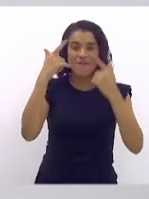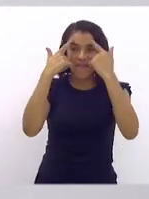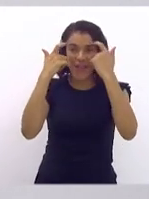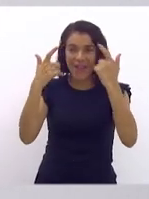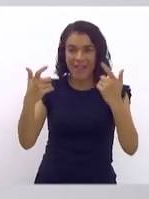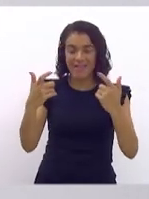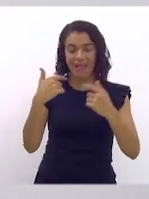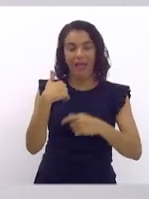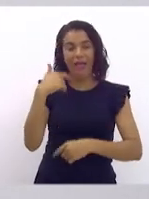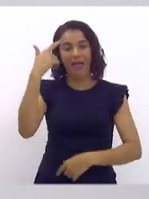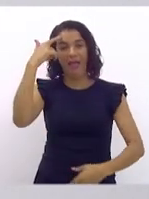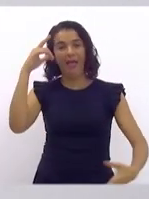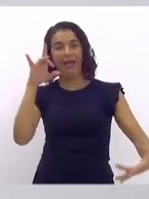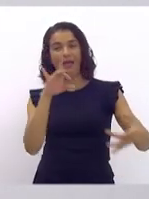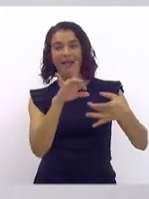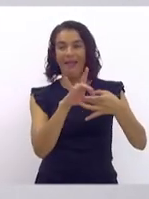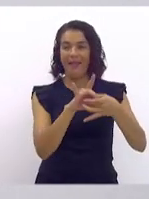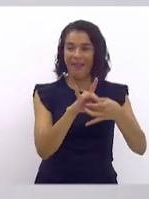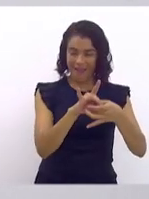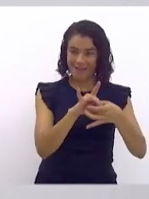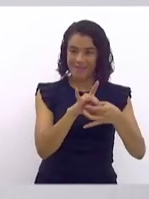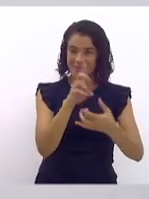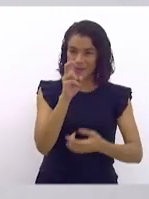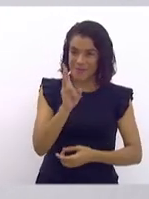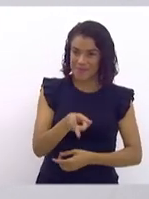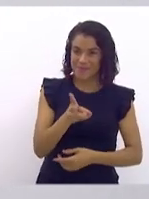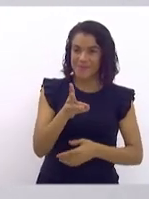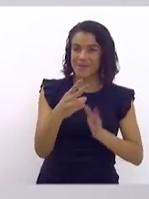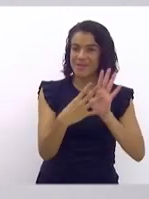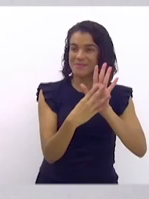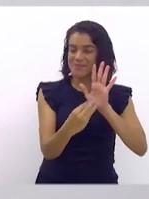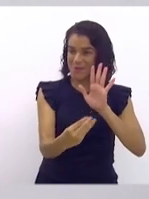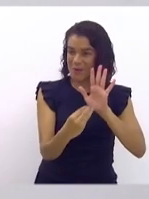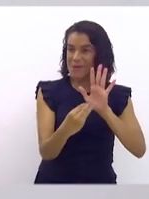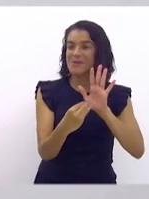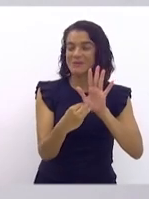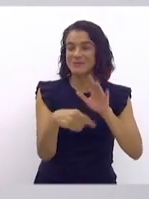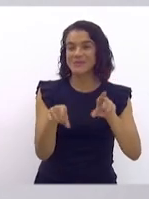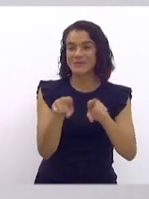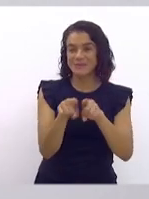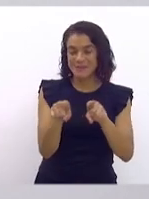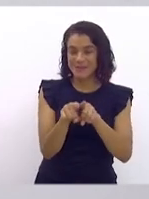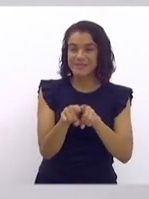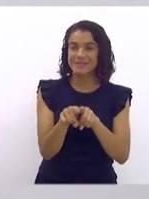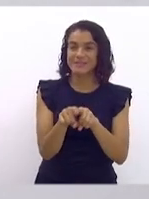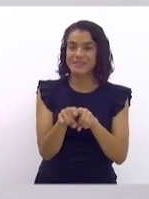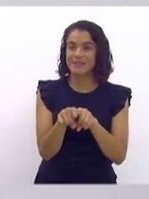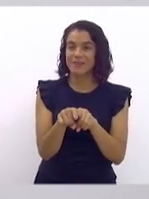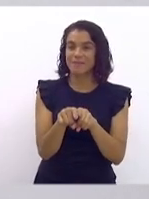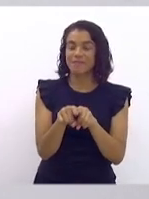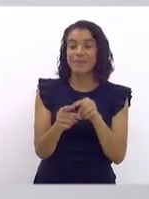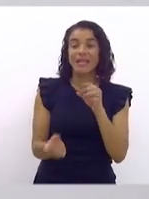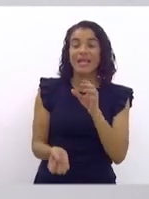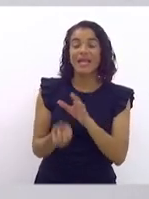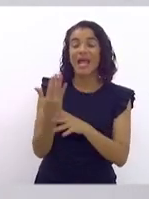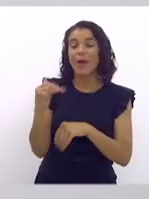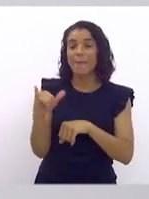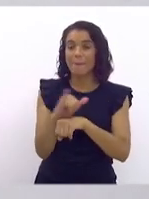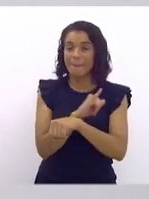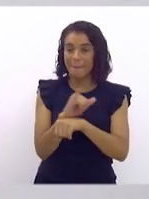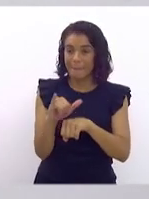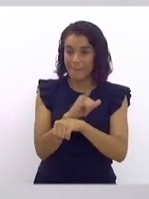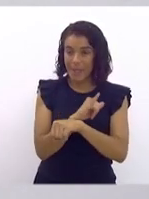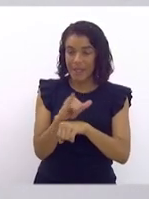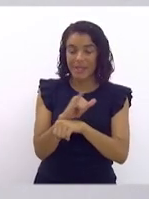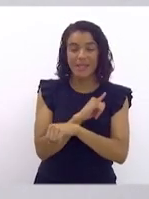surgiu a ideia de, no mesmo escopo e moldes do nosso mecanismo de combate à tortura, criar um mecanismo